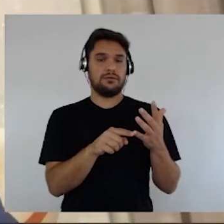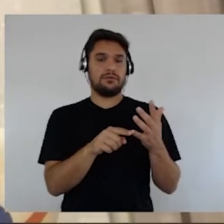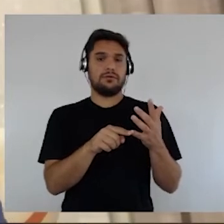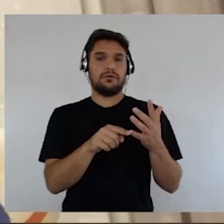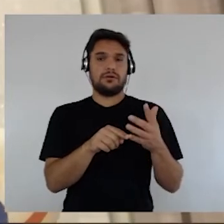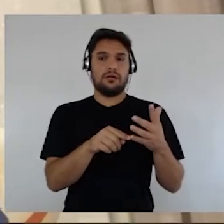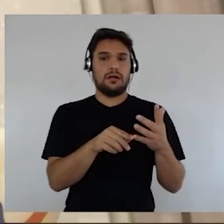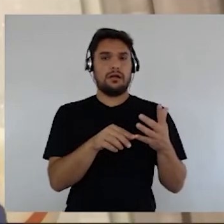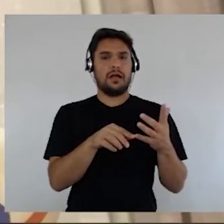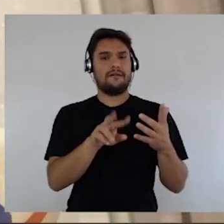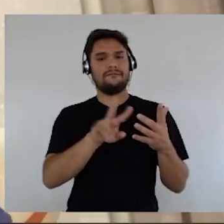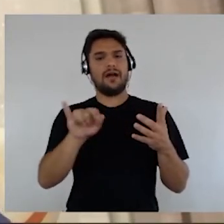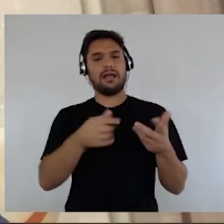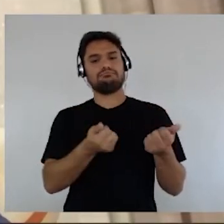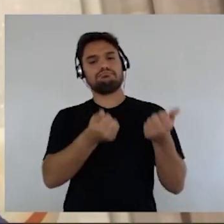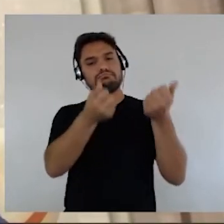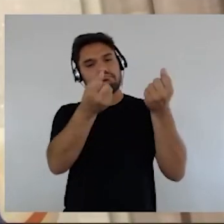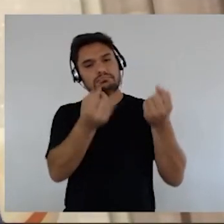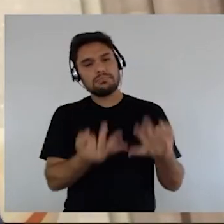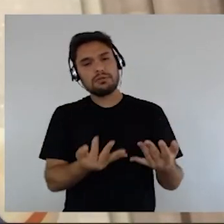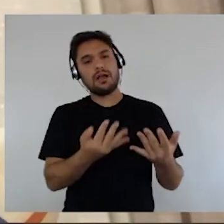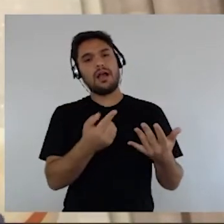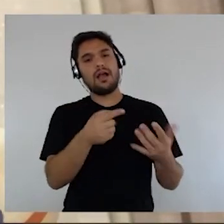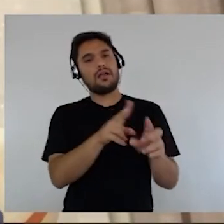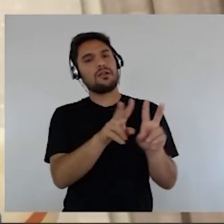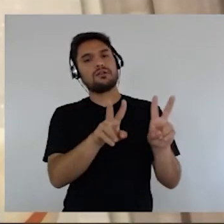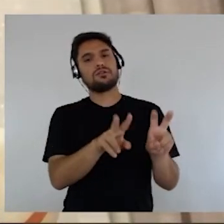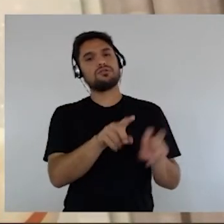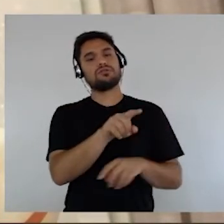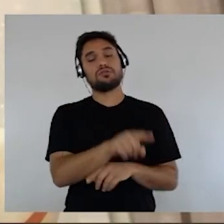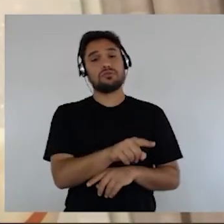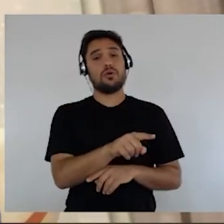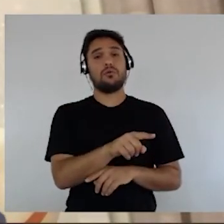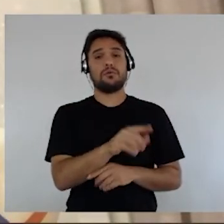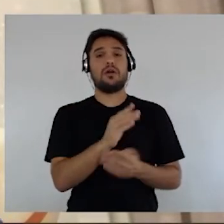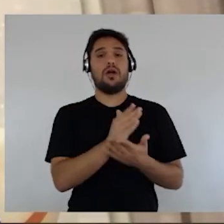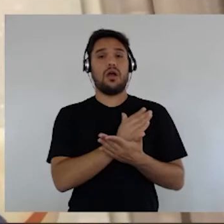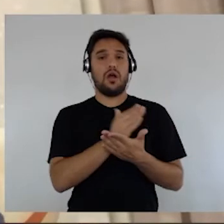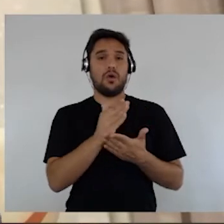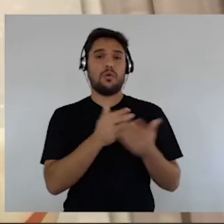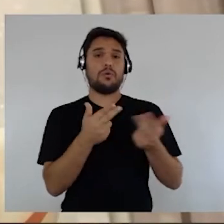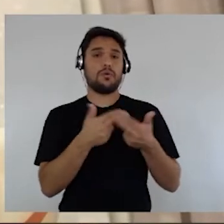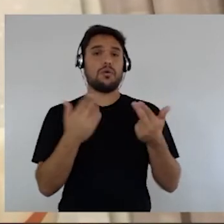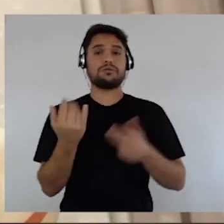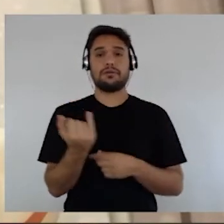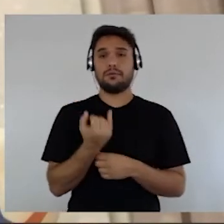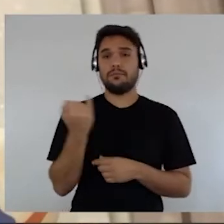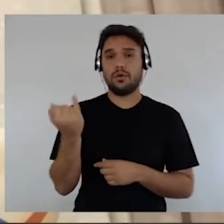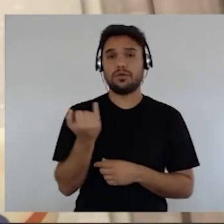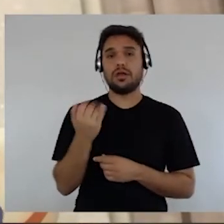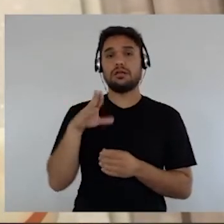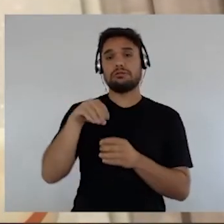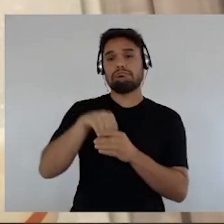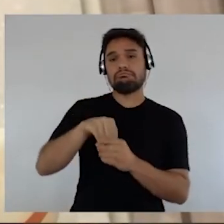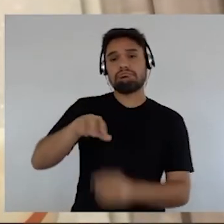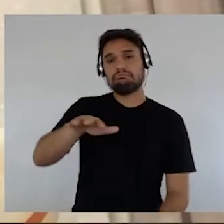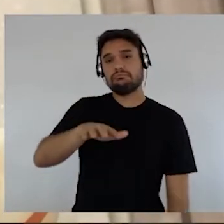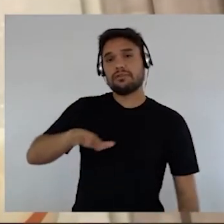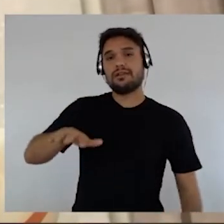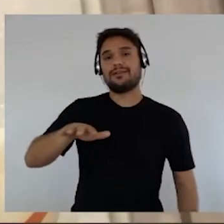se debruça essa interessante questão com repercussões importantes no âmbito